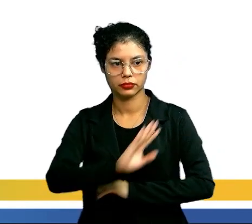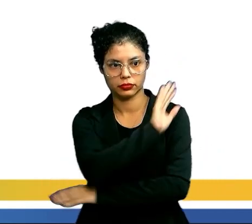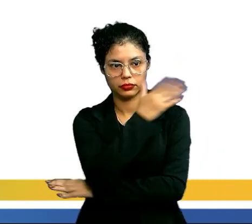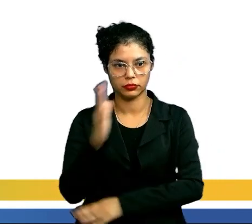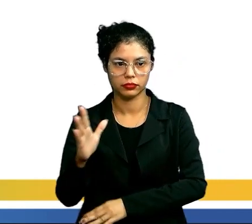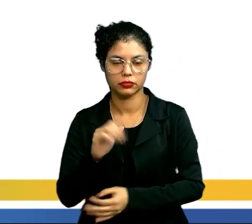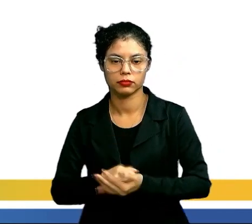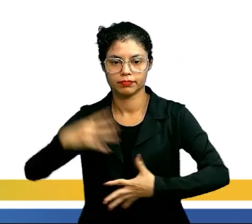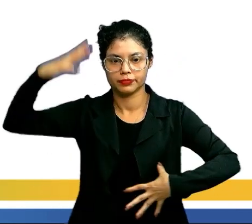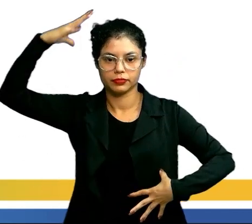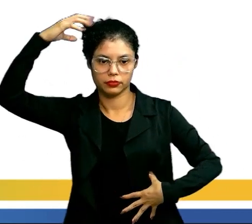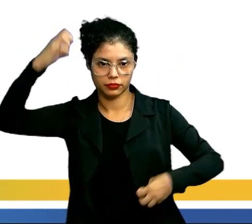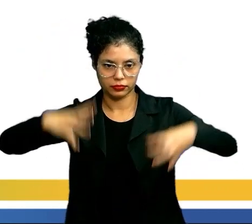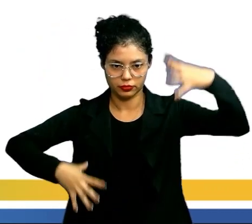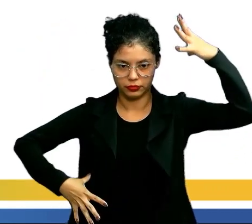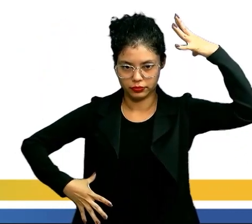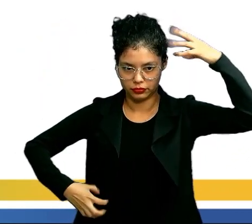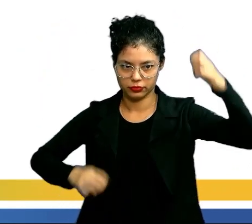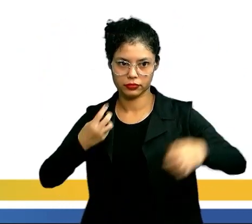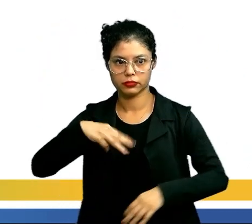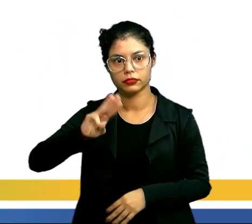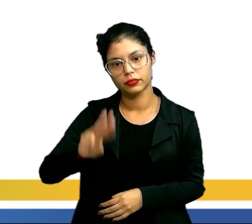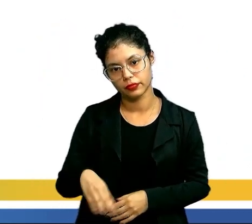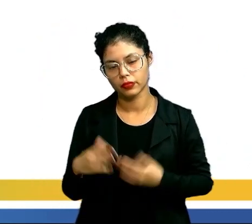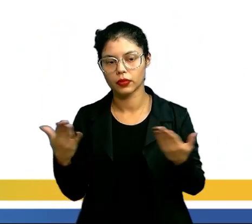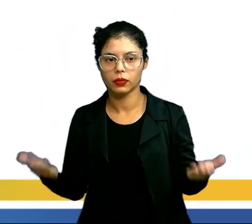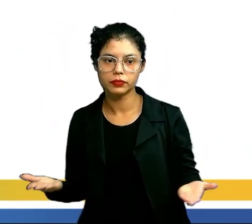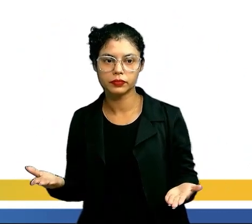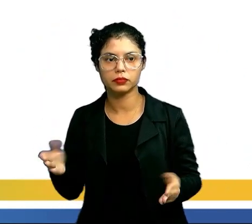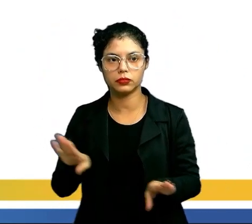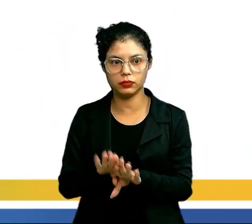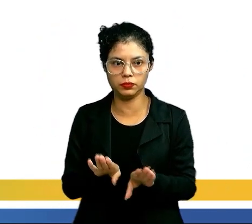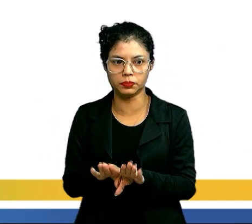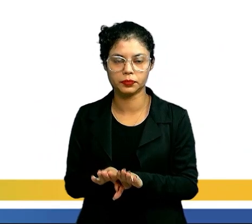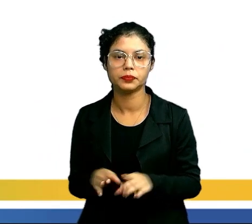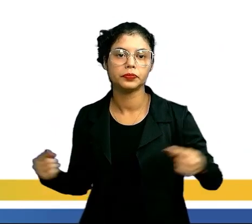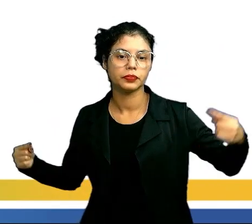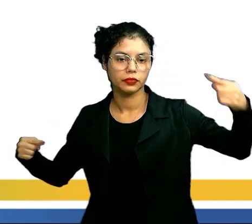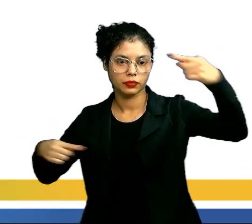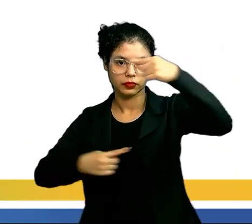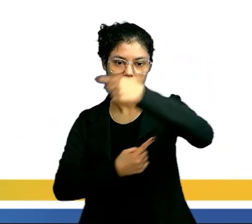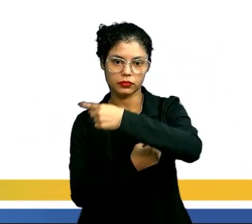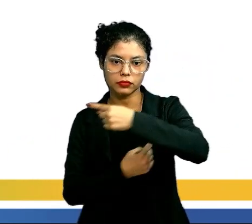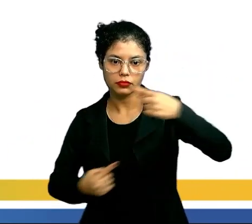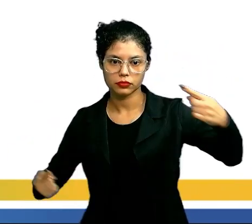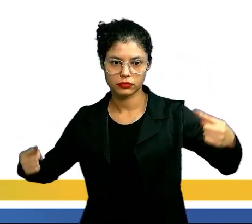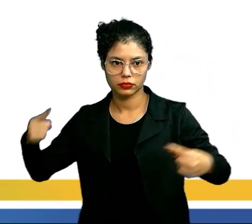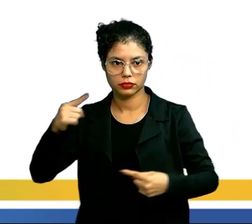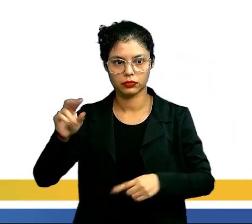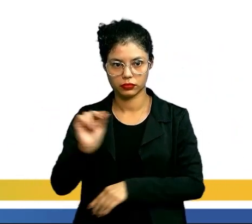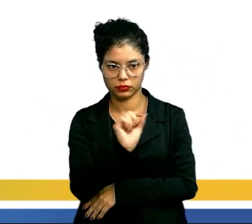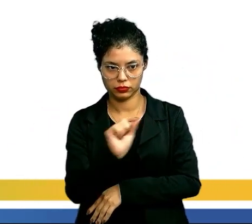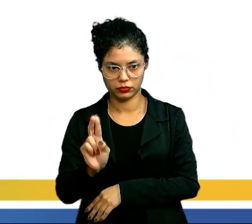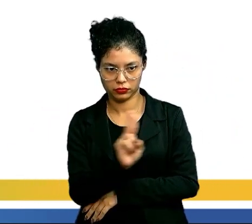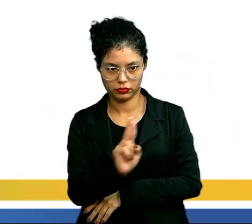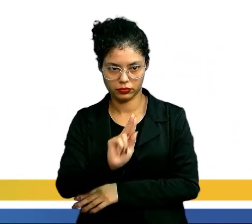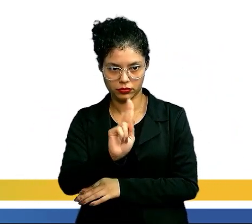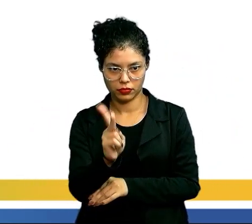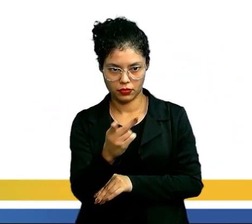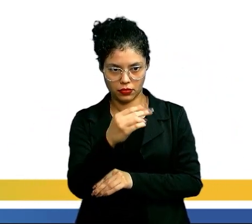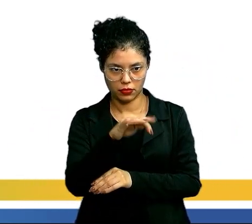um macaco. Então, quem infecta, quem, né, faz essa parte aqui é um mosquito chamado